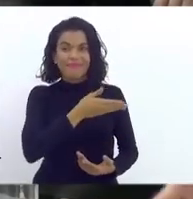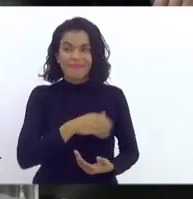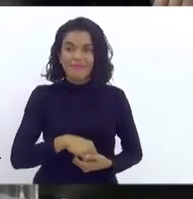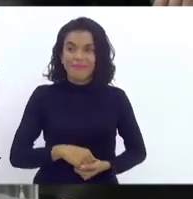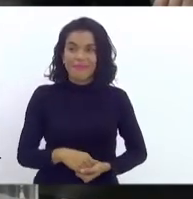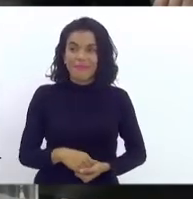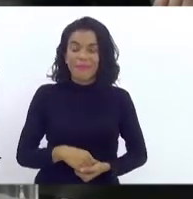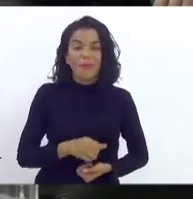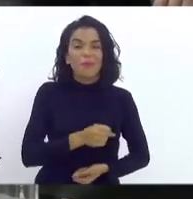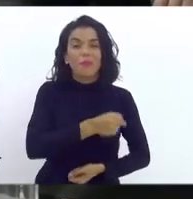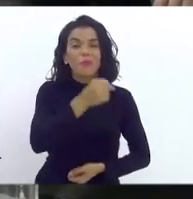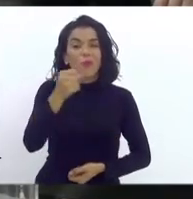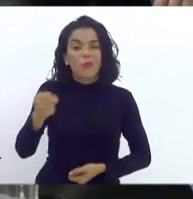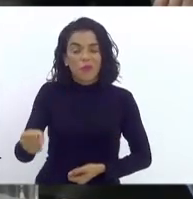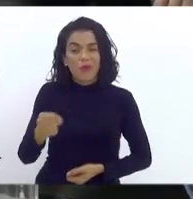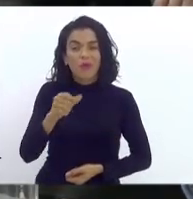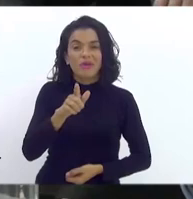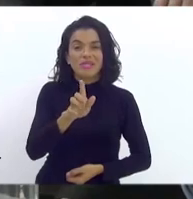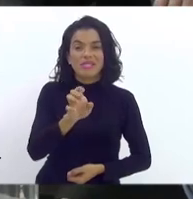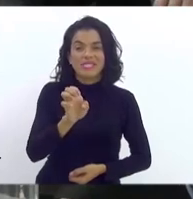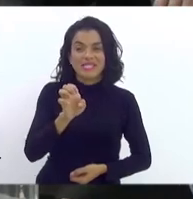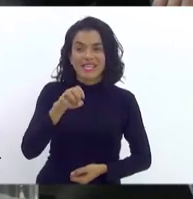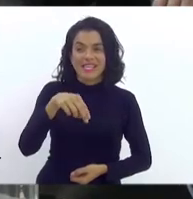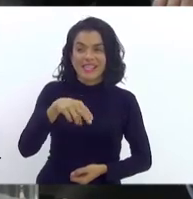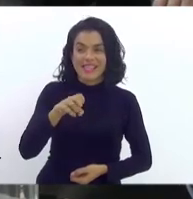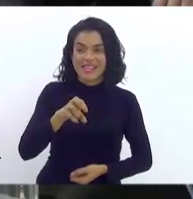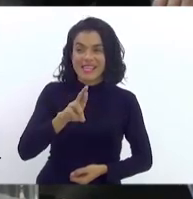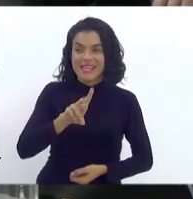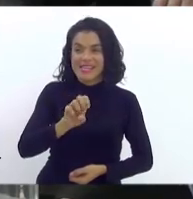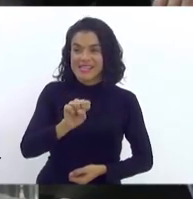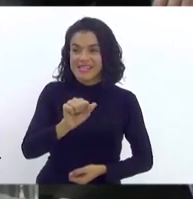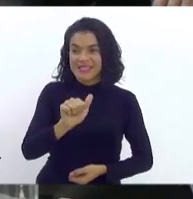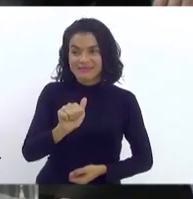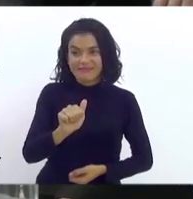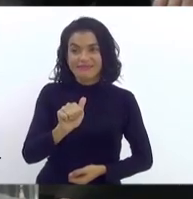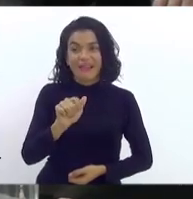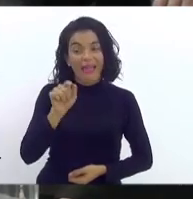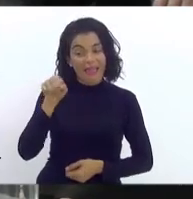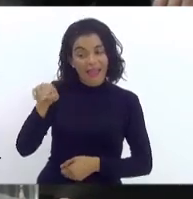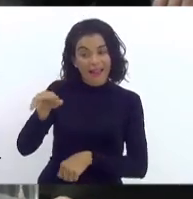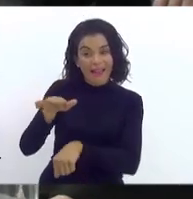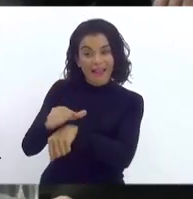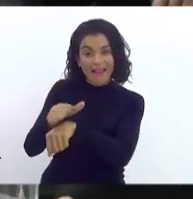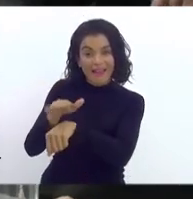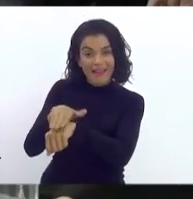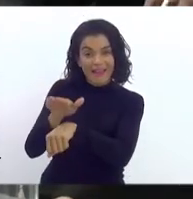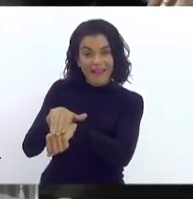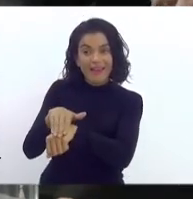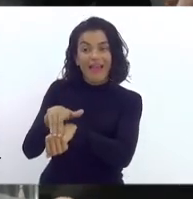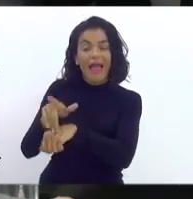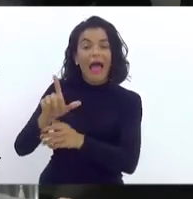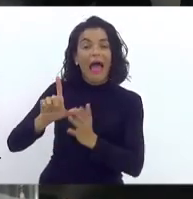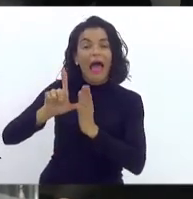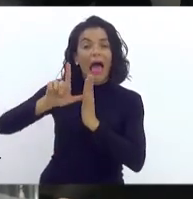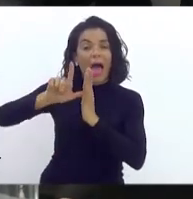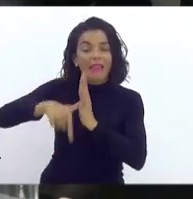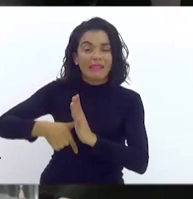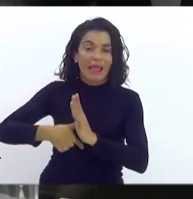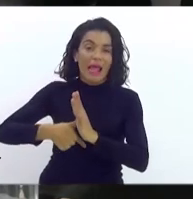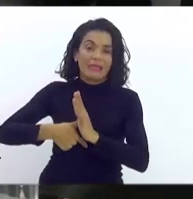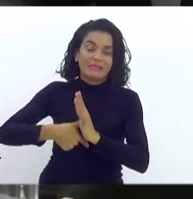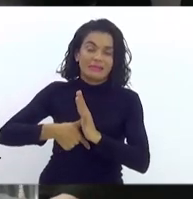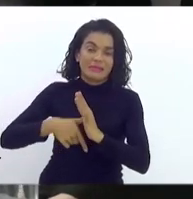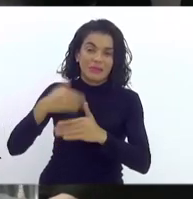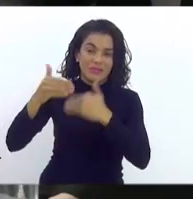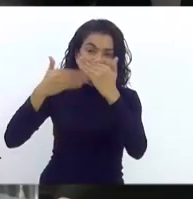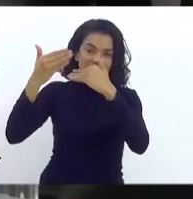colocou lá para ser o membro, né, dessa companhia. Ela mesma atrasa o desenvolvimento do Estado, por isso que Vossa